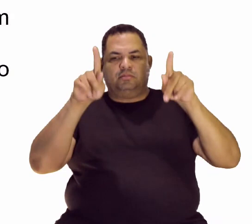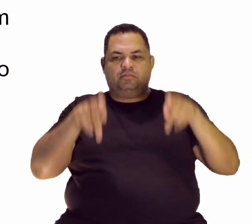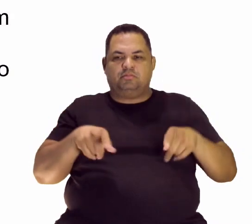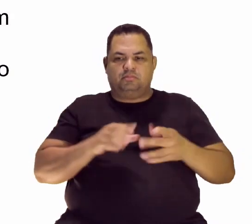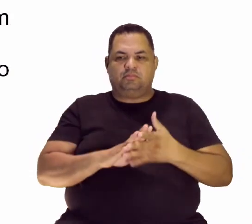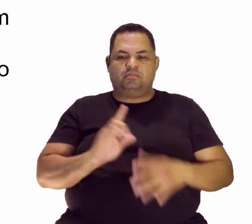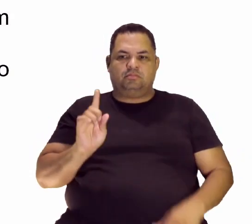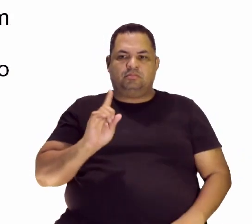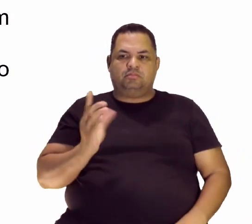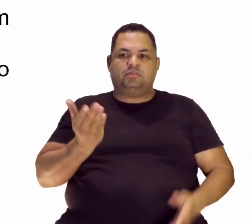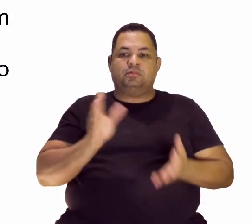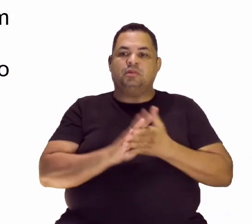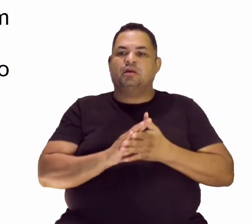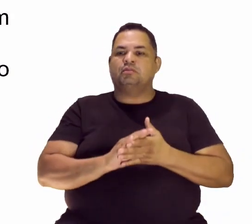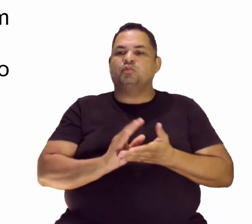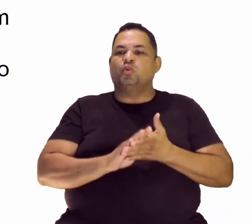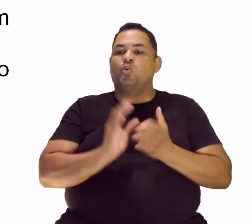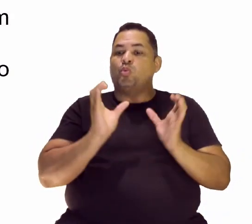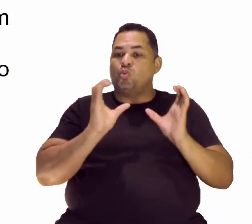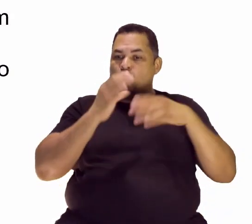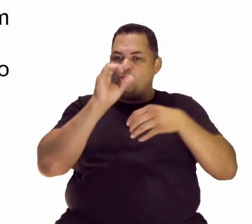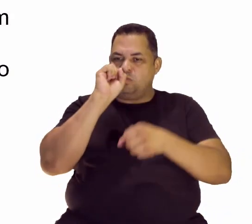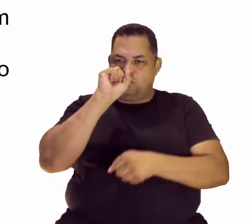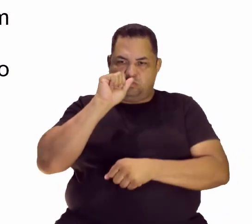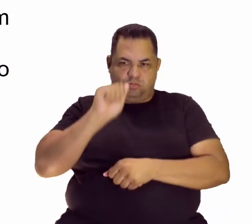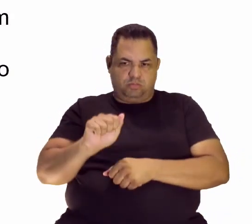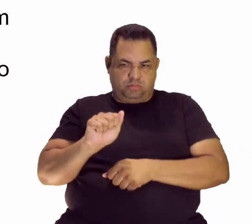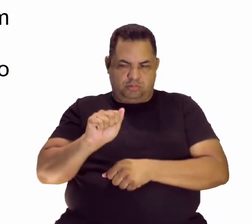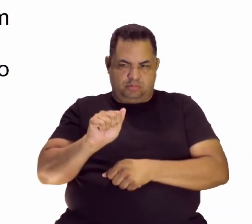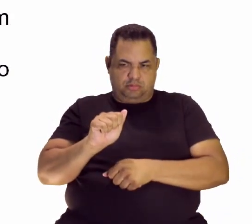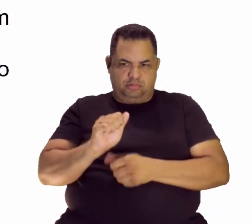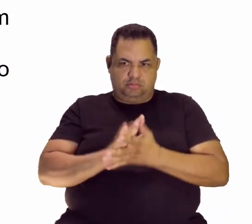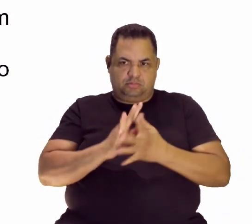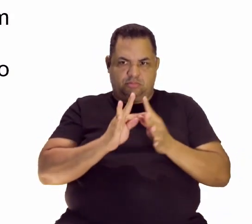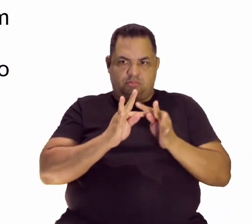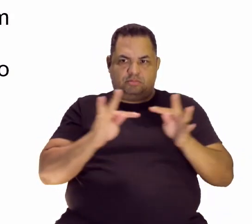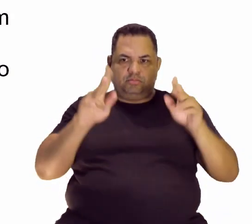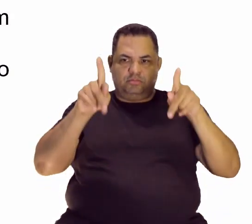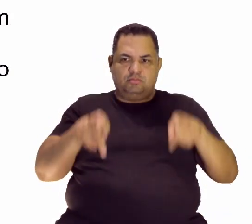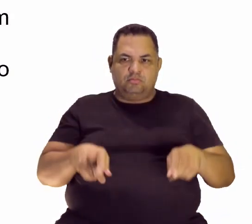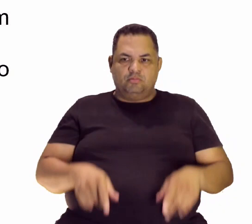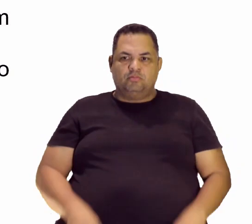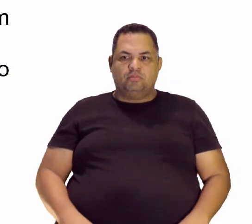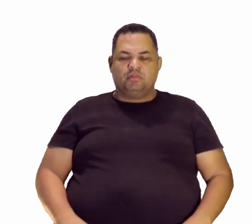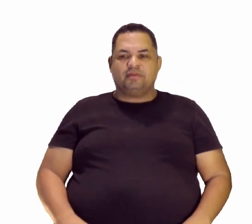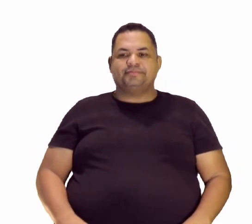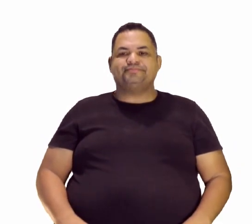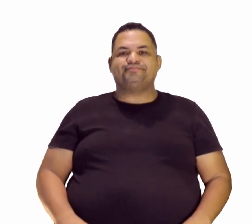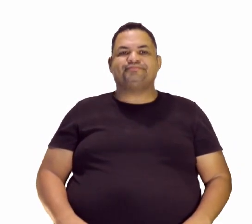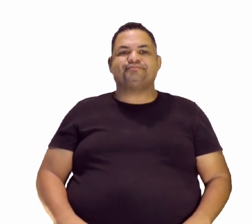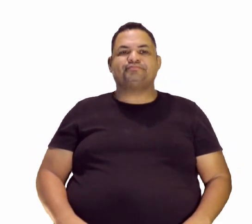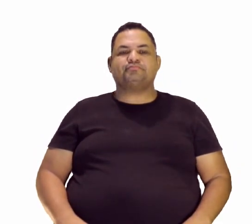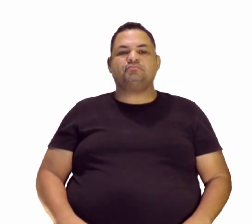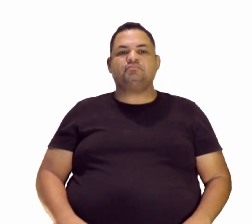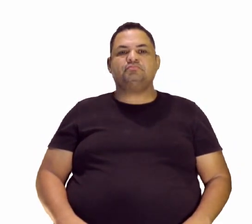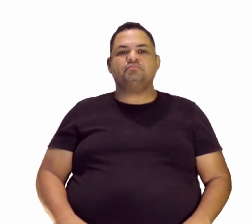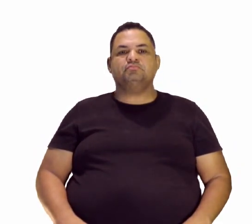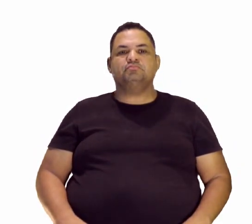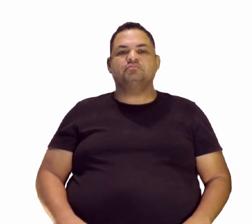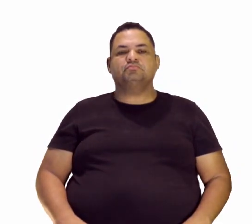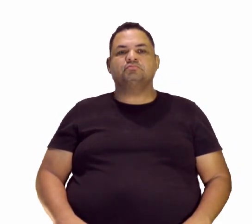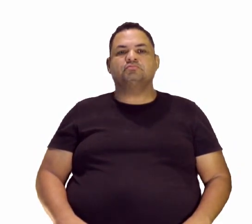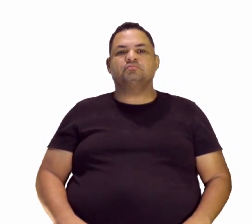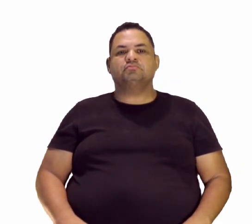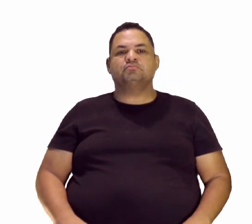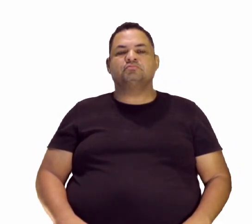Não. Pertence ao grupo A da tabela periódica. Vamos agora no comentário? Sim.